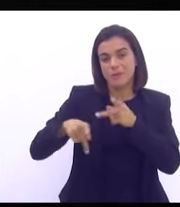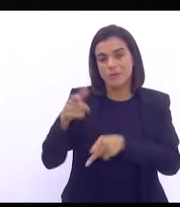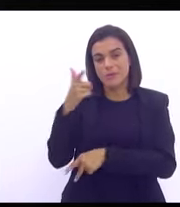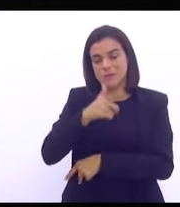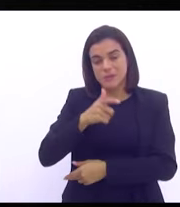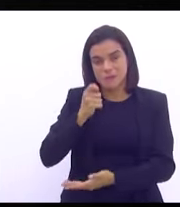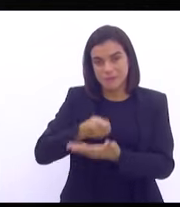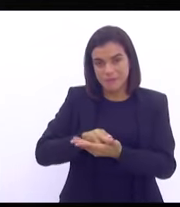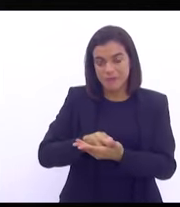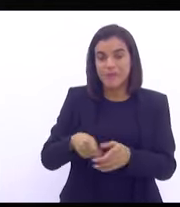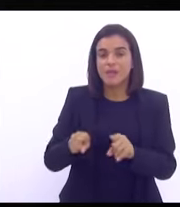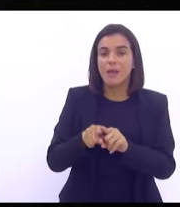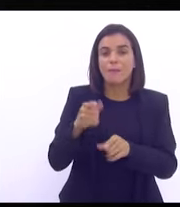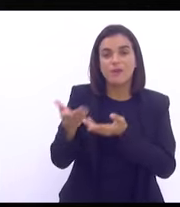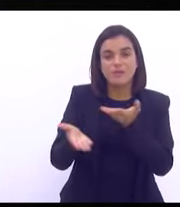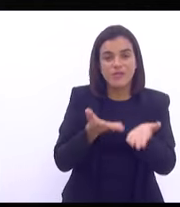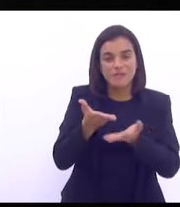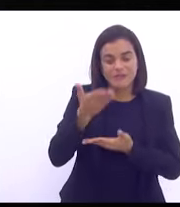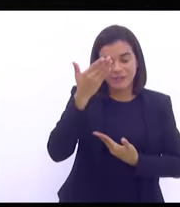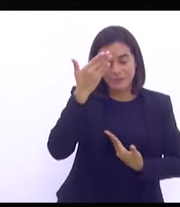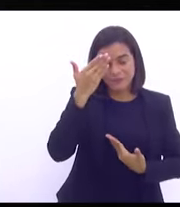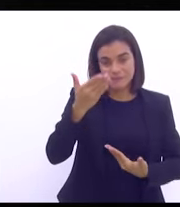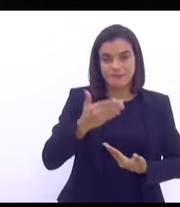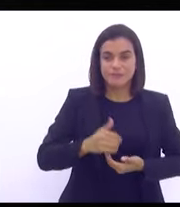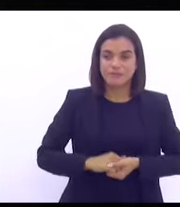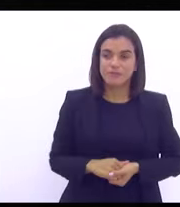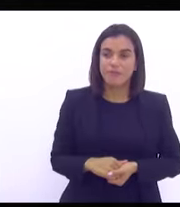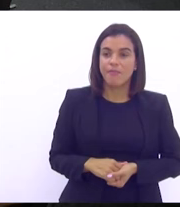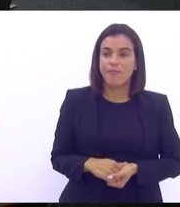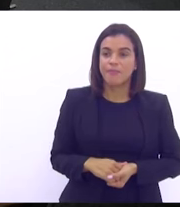isso, possa ter um serviço de qualidade. Obrigado.